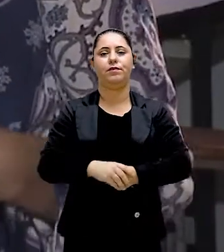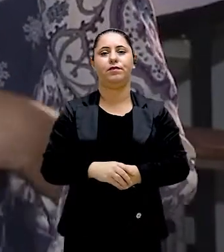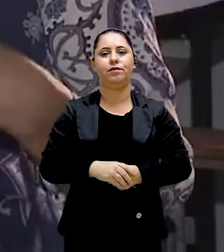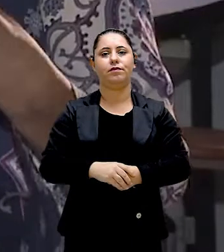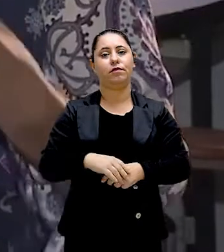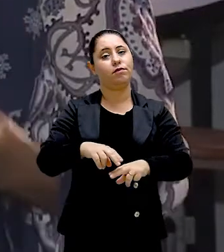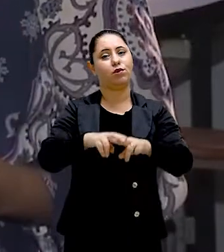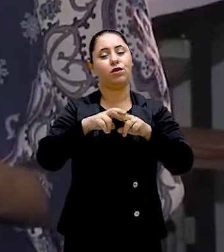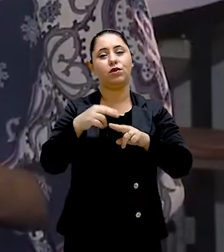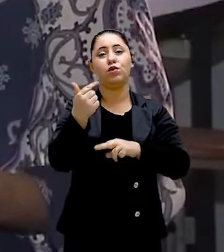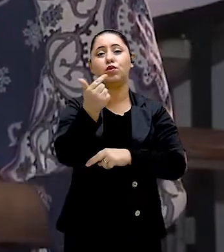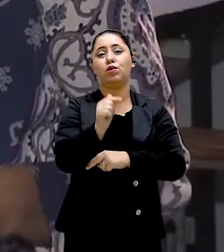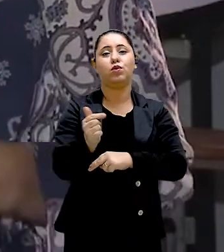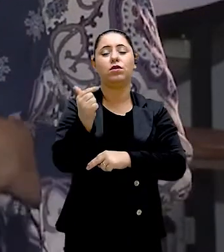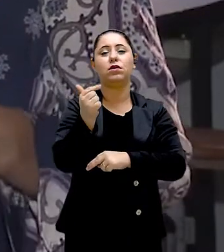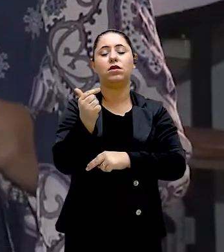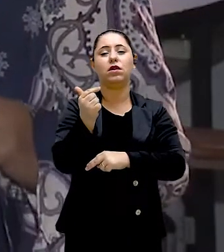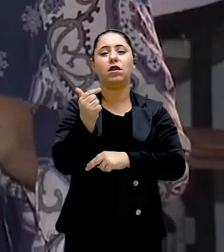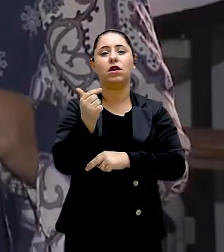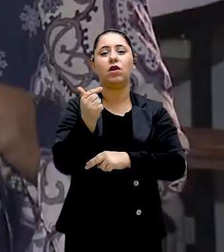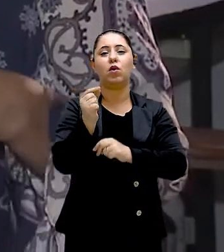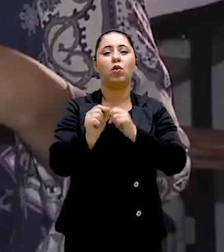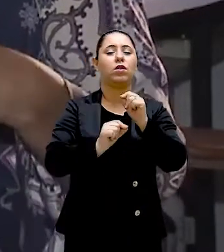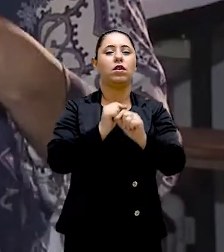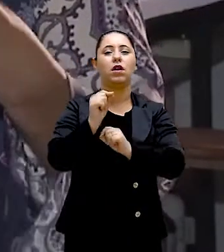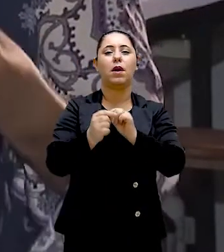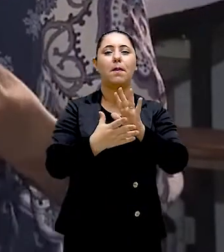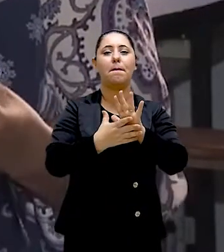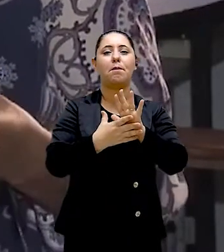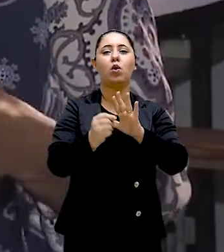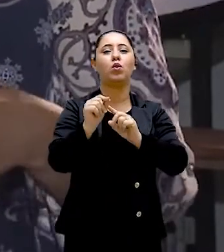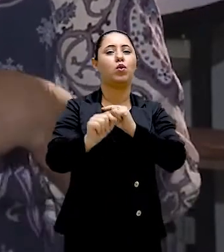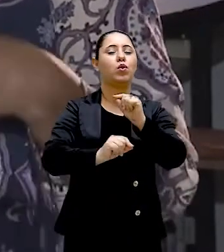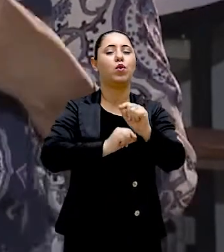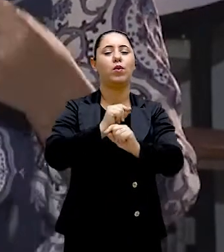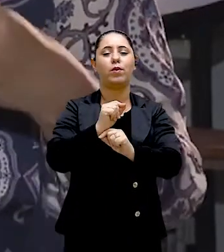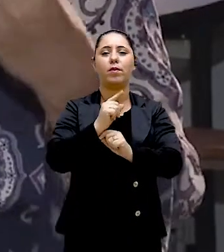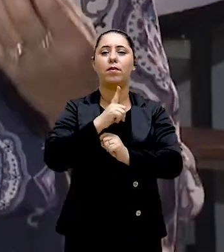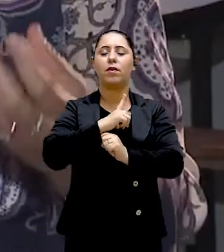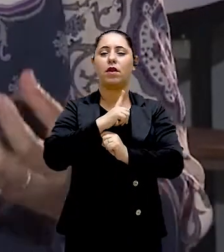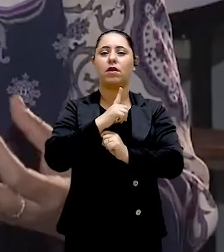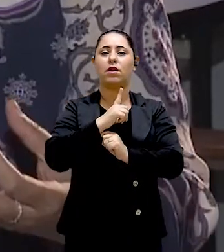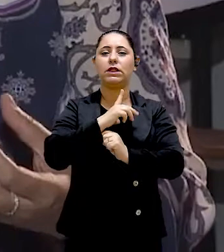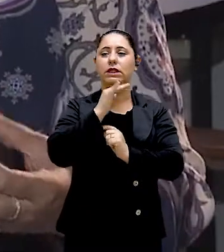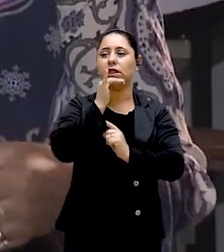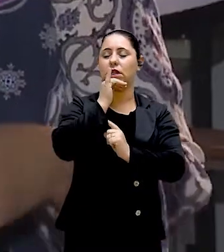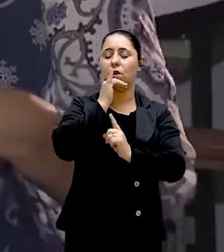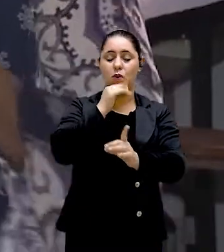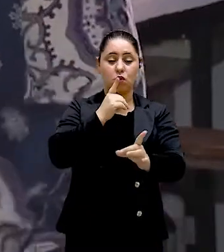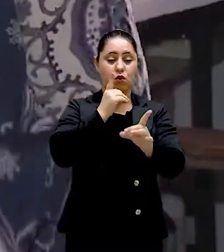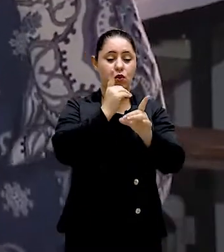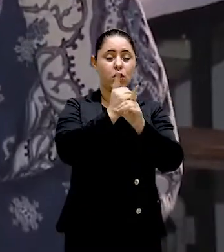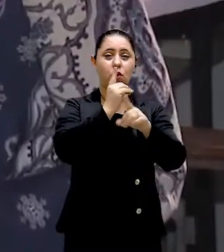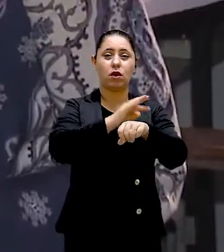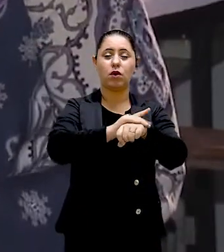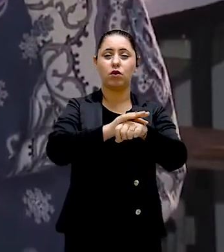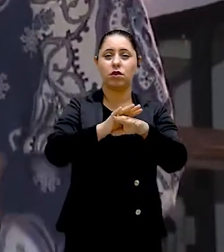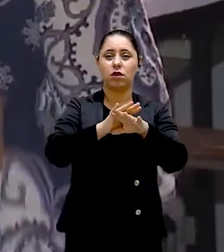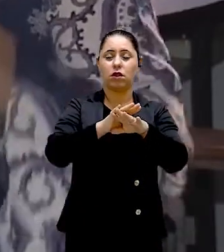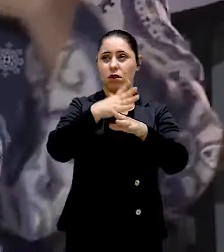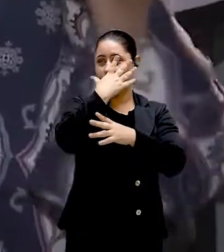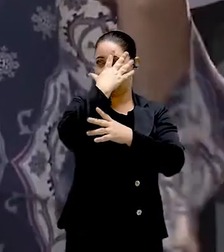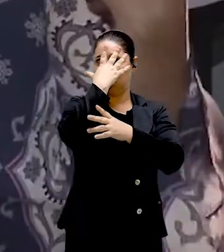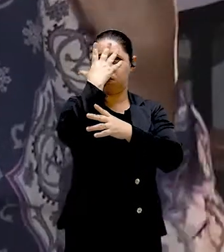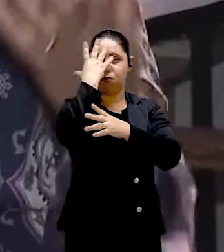tem modelos que a gente possa, por exemplo, descobrir a cura do Alzheimer em células,